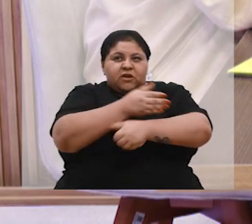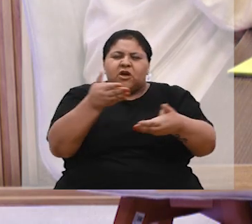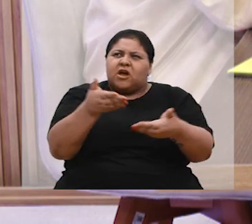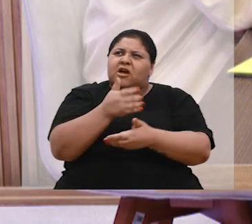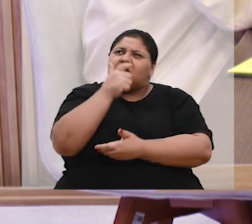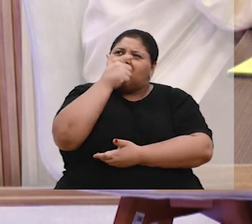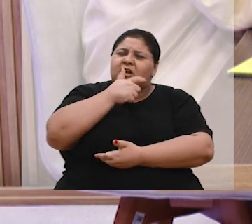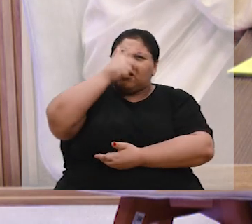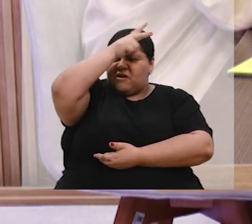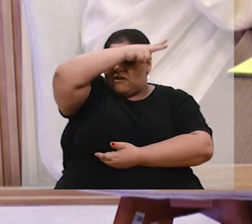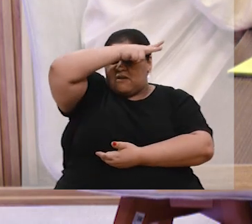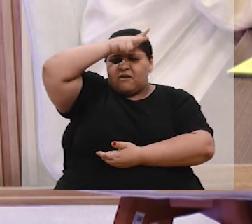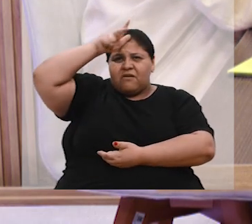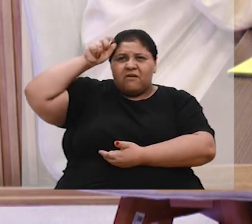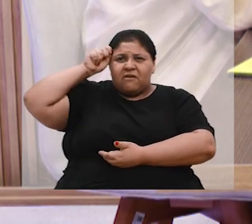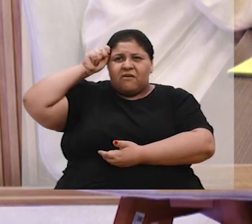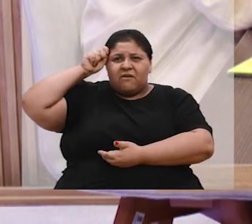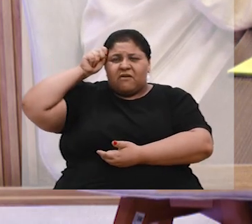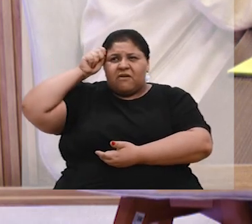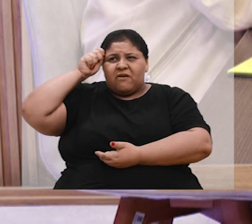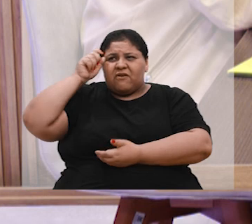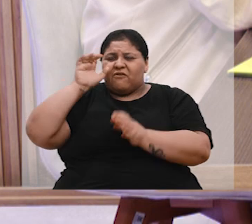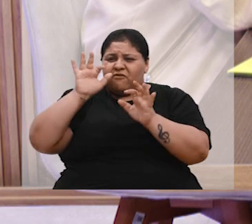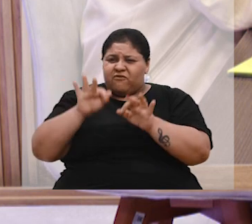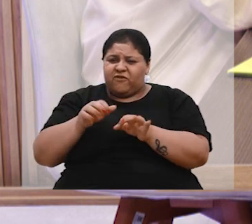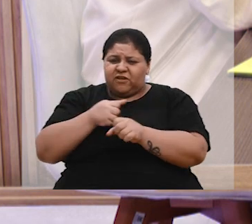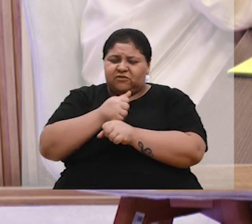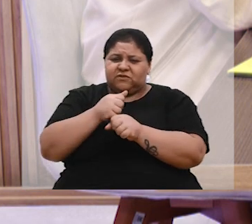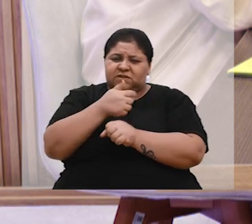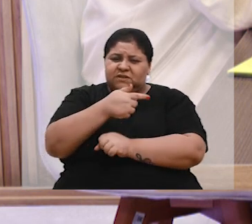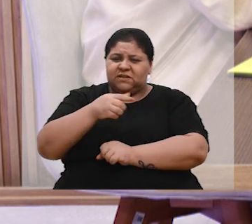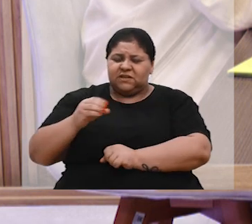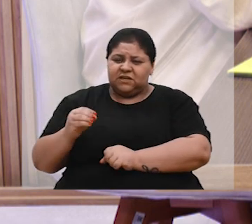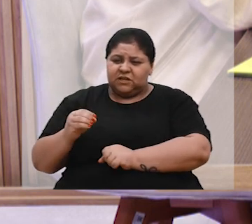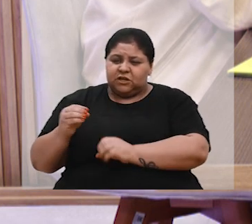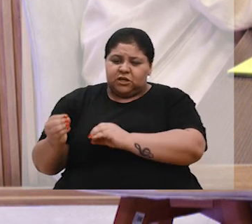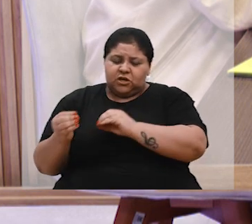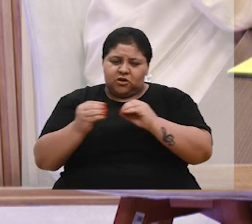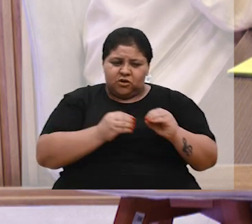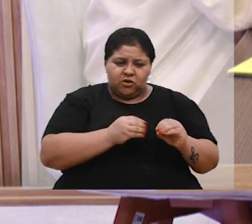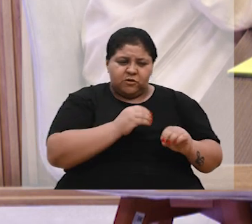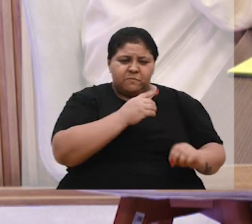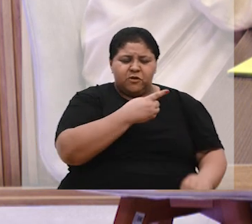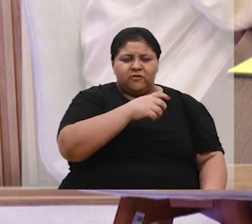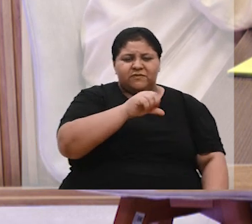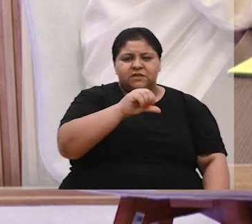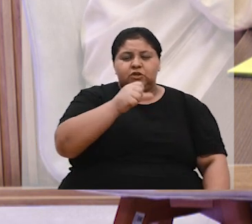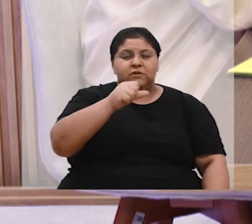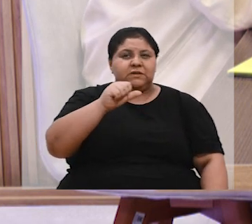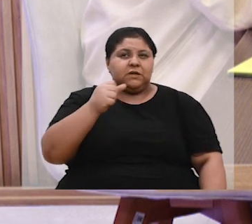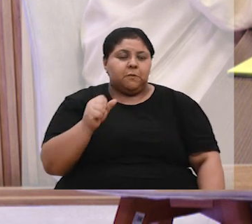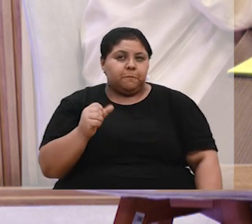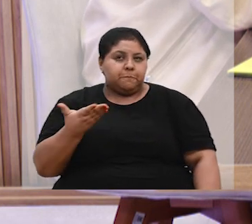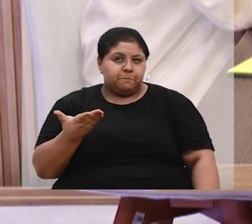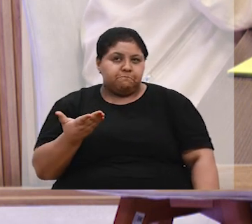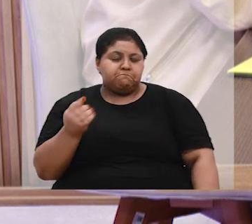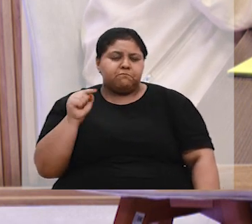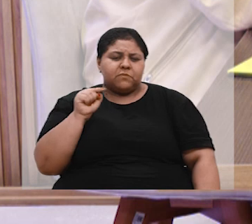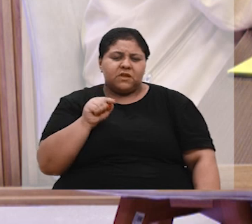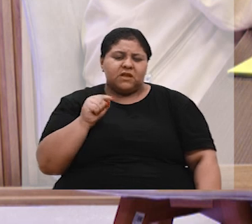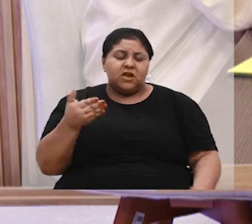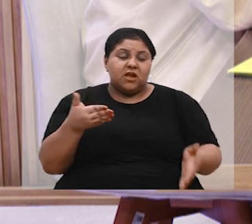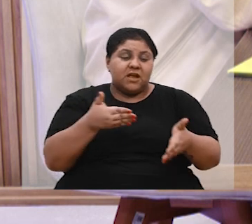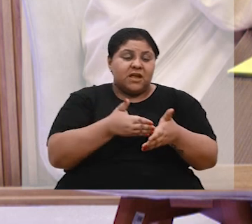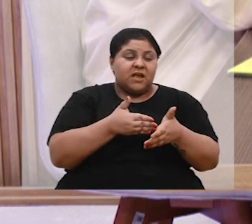se eu não me engano, a prefeitura foi ali para nos anos 70, final dos anos 70. E nós fomos para lá em 1988. E ali nós ficamos